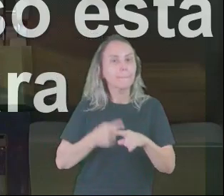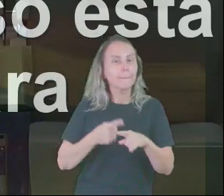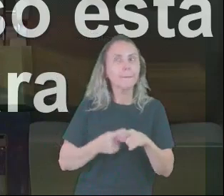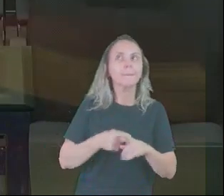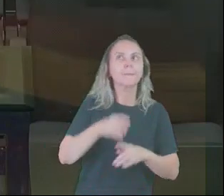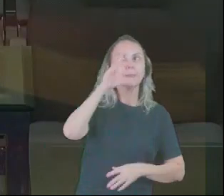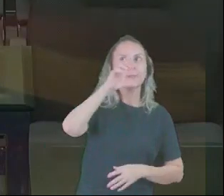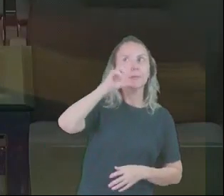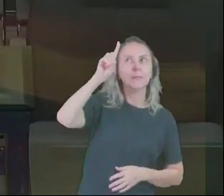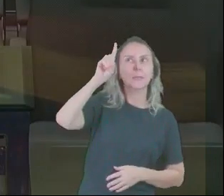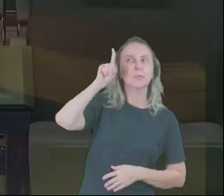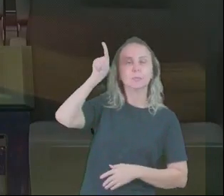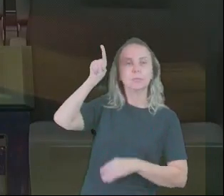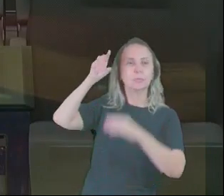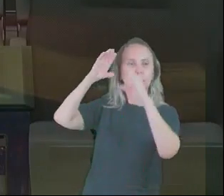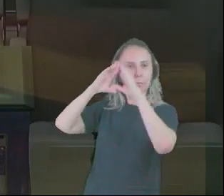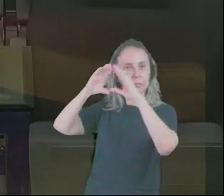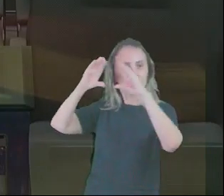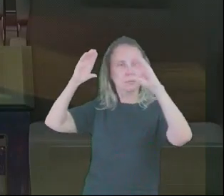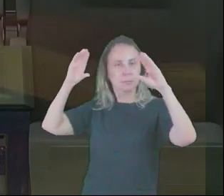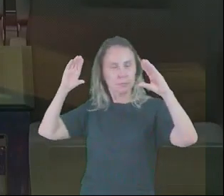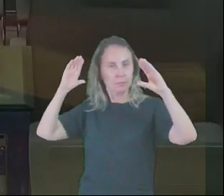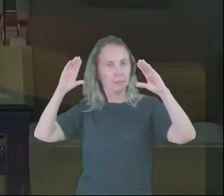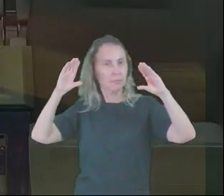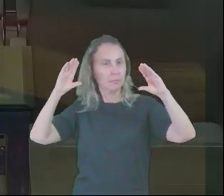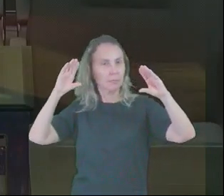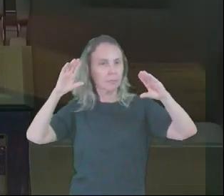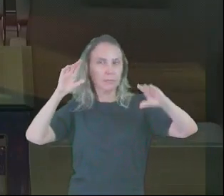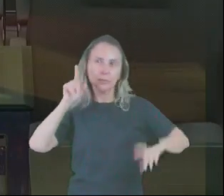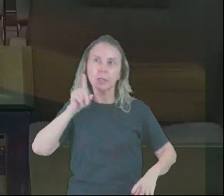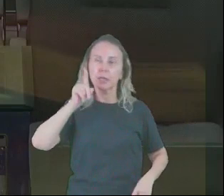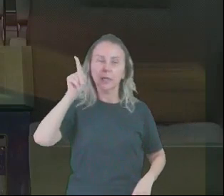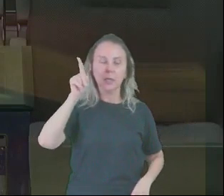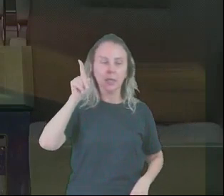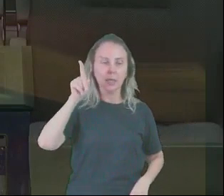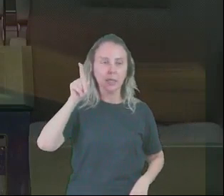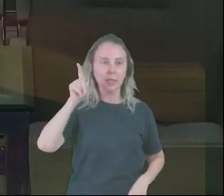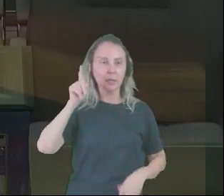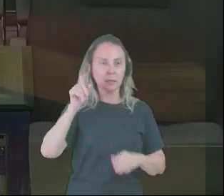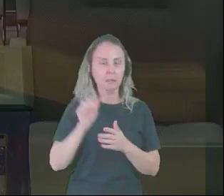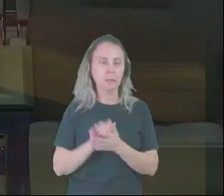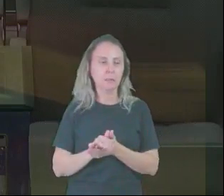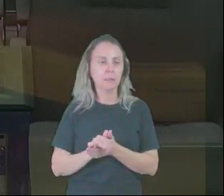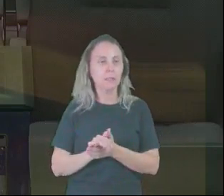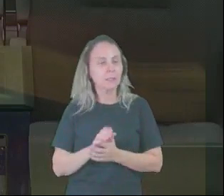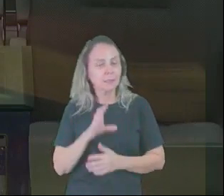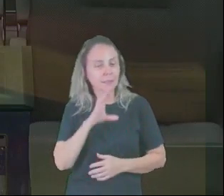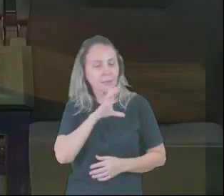e que para com ele não acepção de pessoas